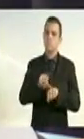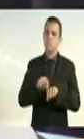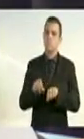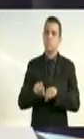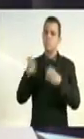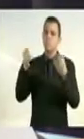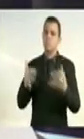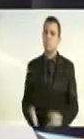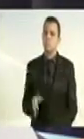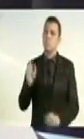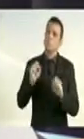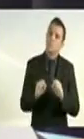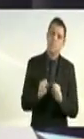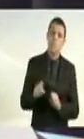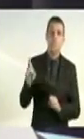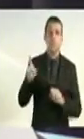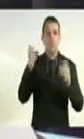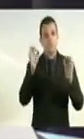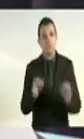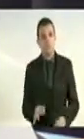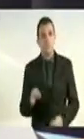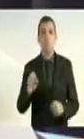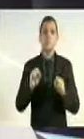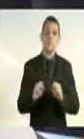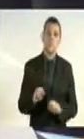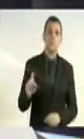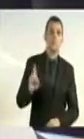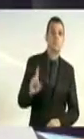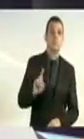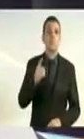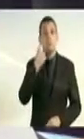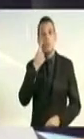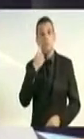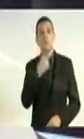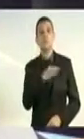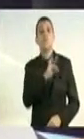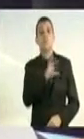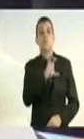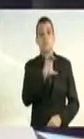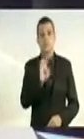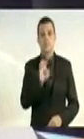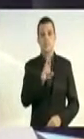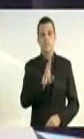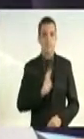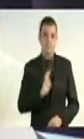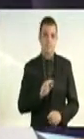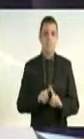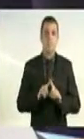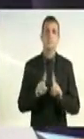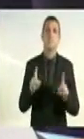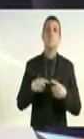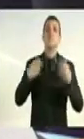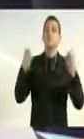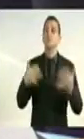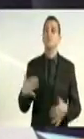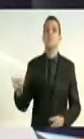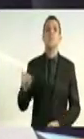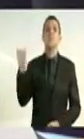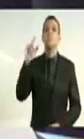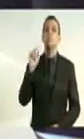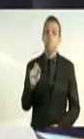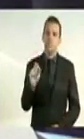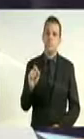o TCE é que vai dizer se está ou não. Agora, uma questão que eu queria colocar é que eu acho importante que este governo